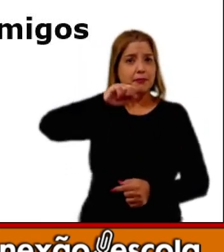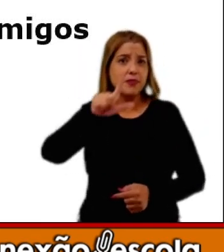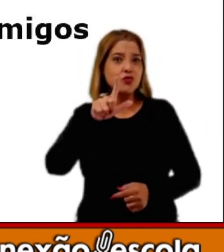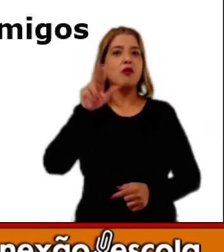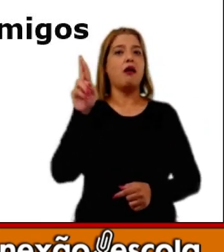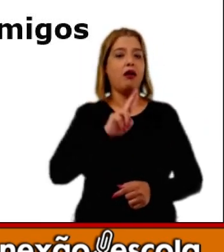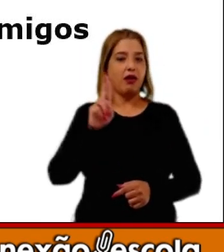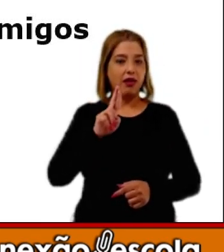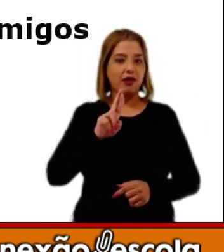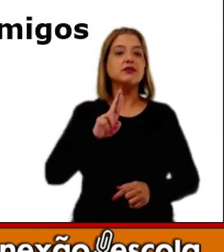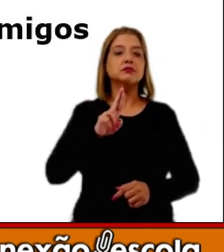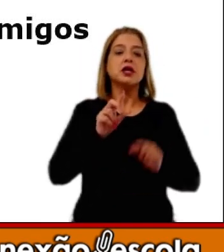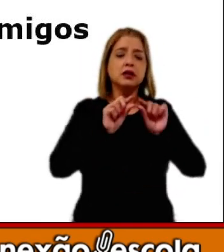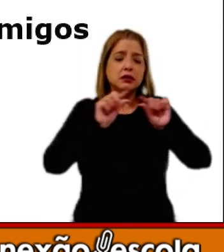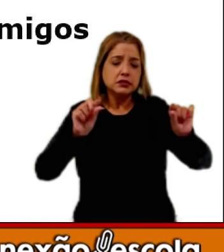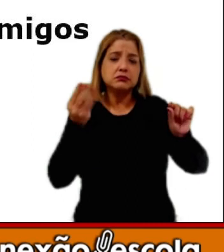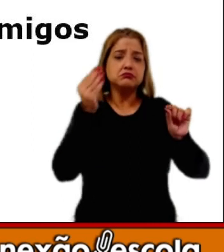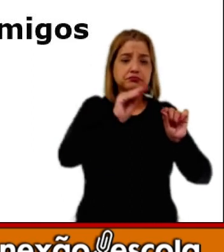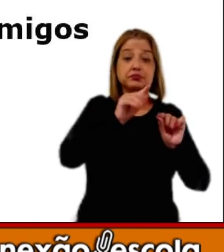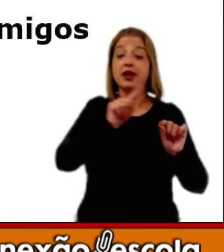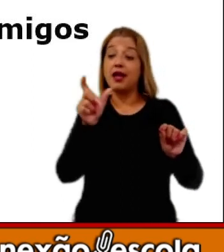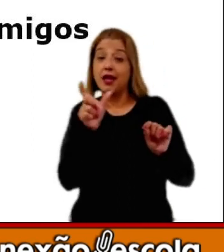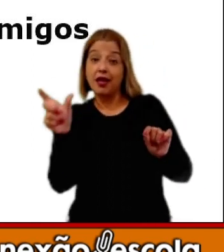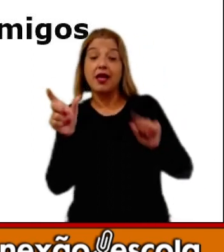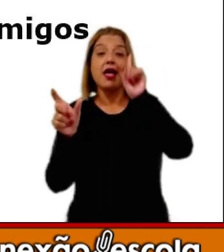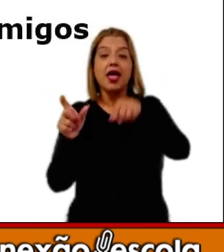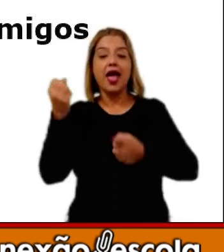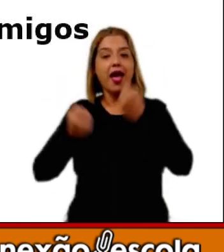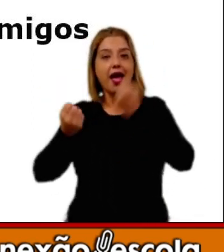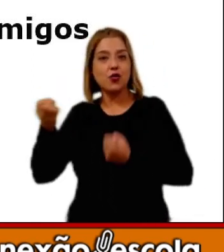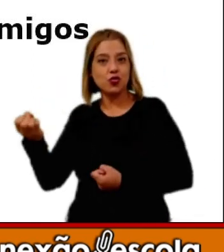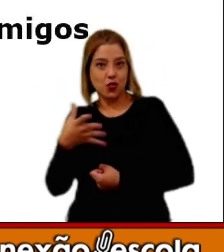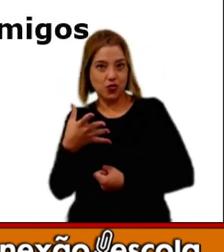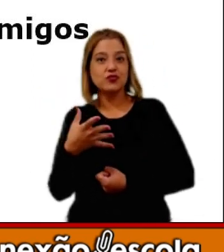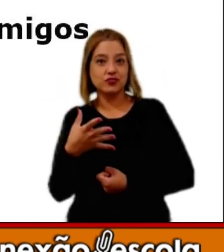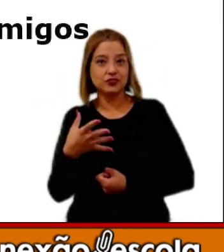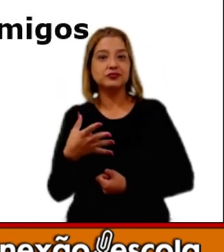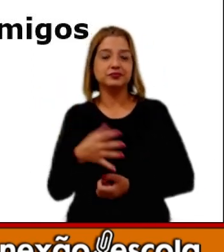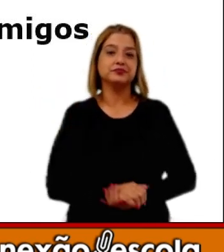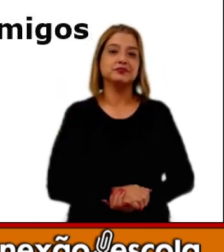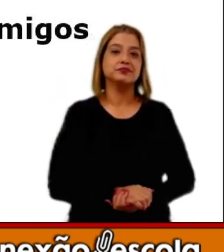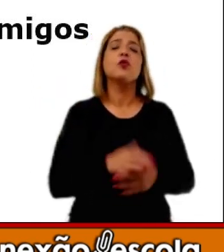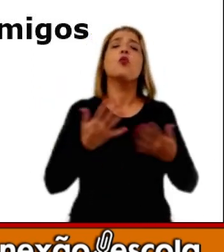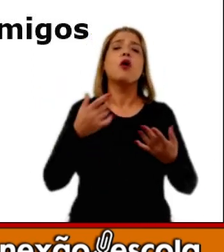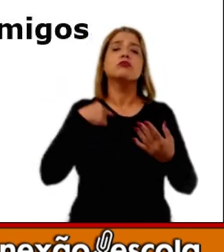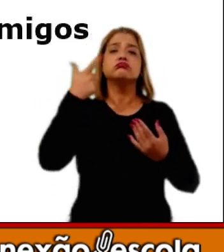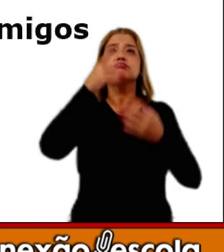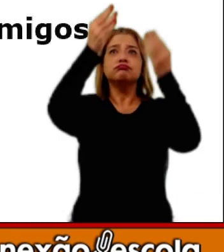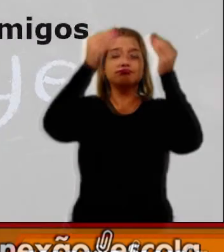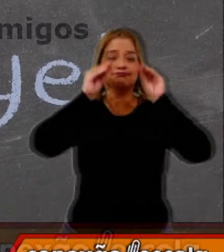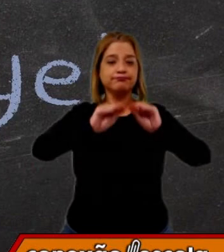Car um carro novo ele ganhou r$ 10000 espaço um carro novo qual